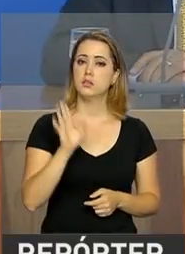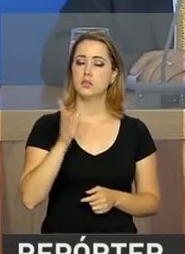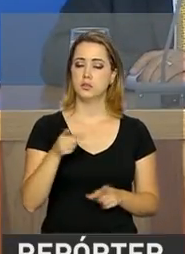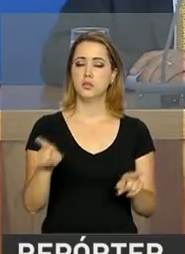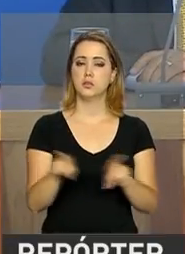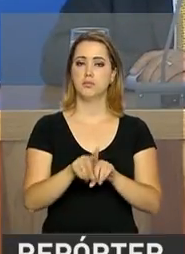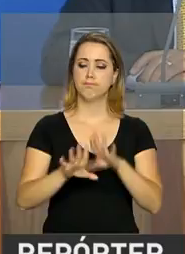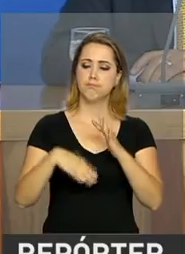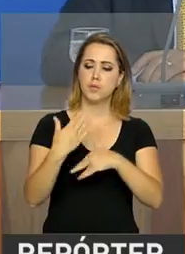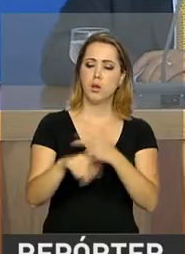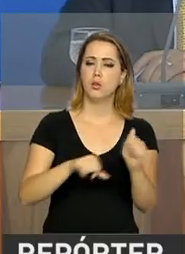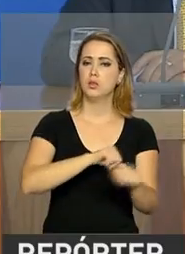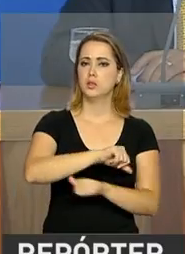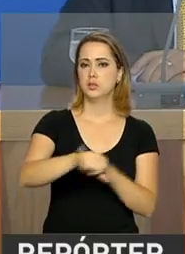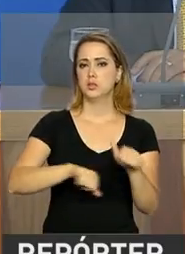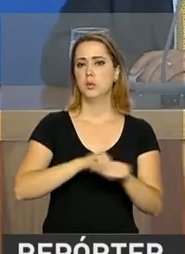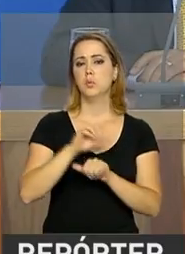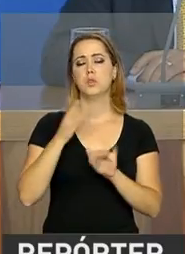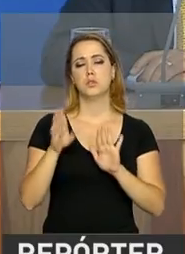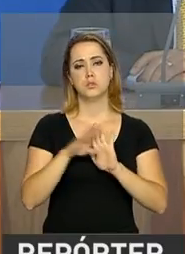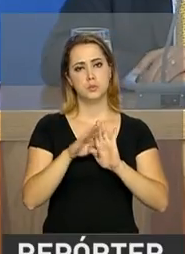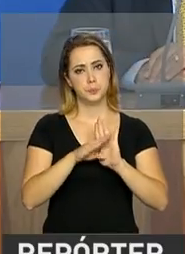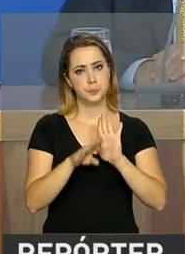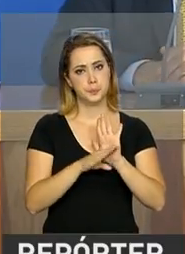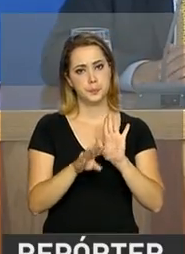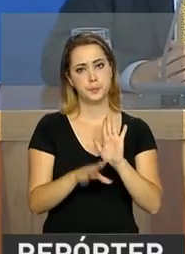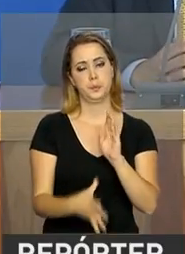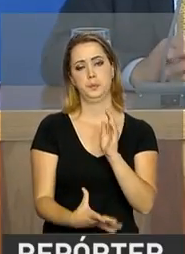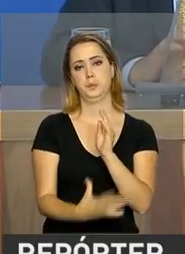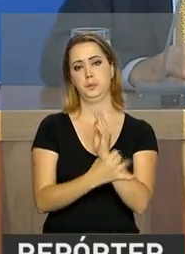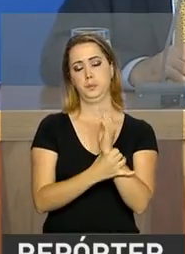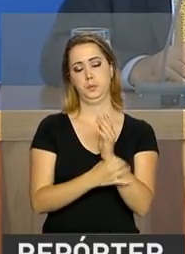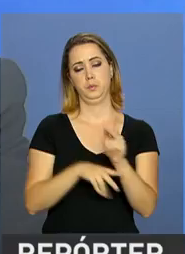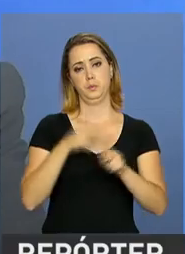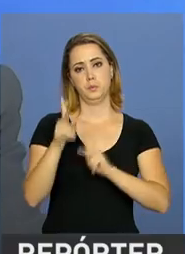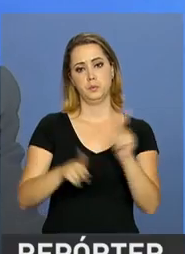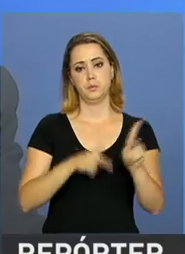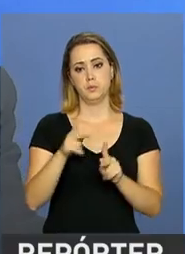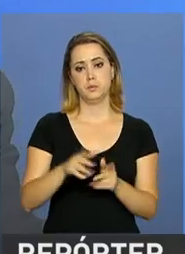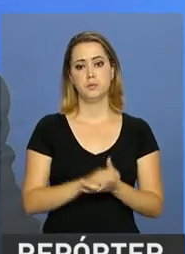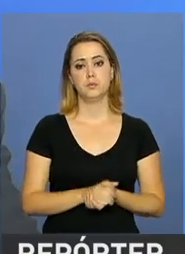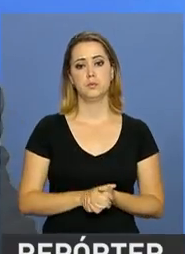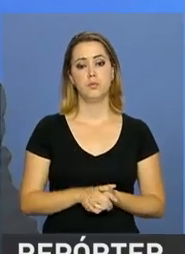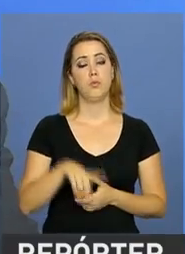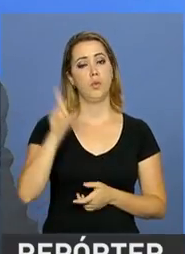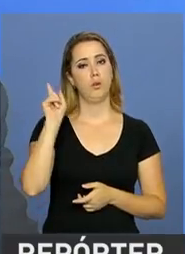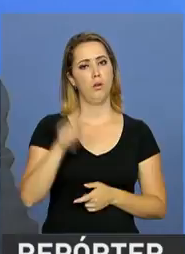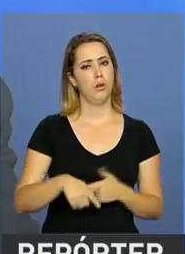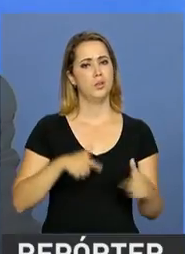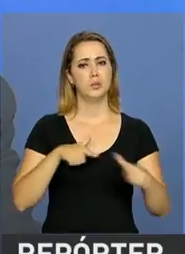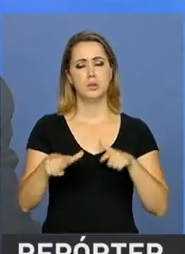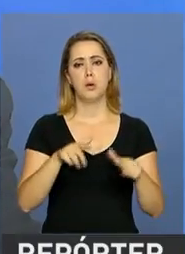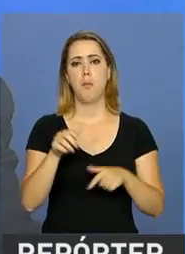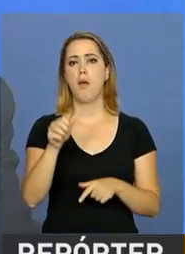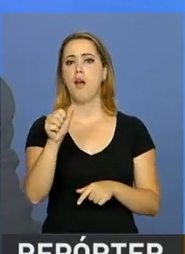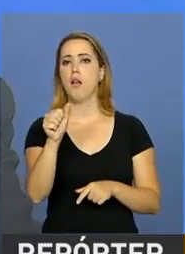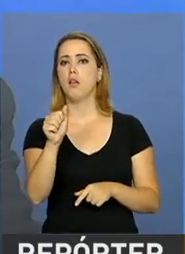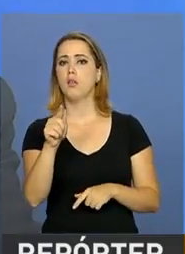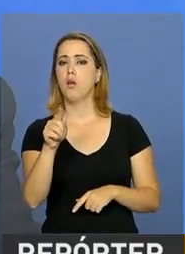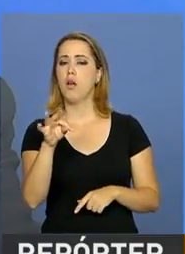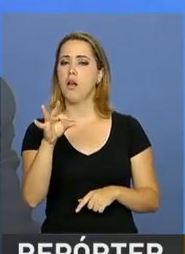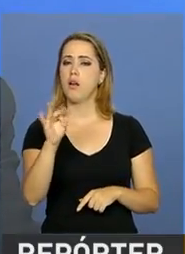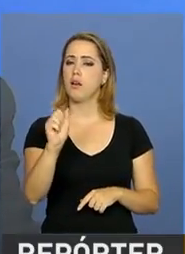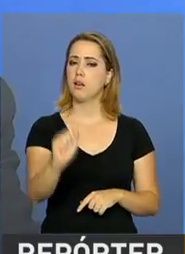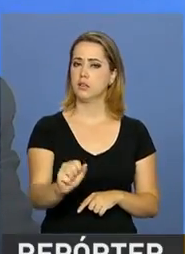vai passar por mudanças previstas no plano nacional de segurança pública a operação Ágata 2 que vai